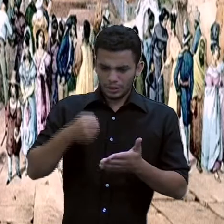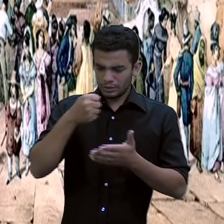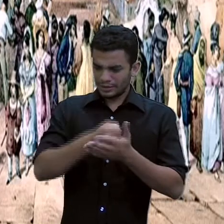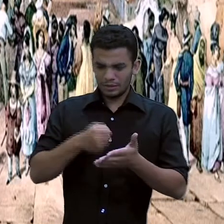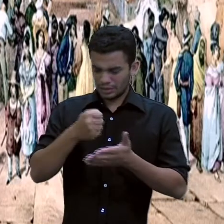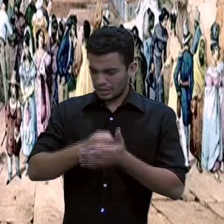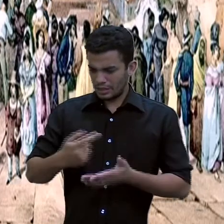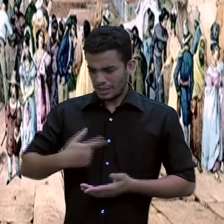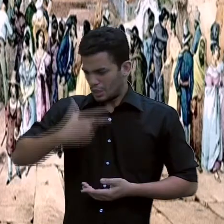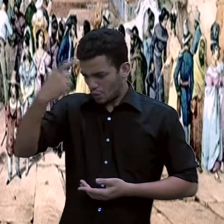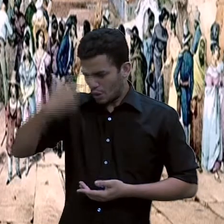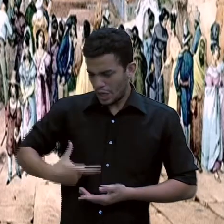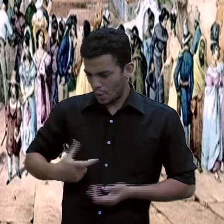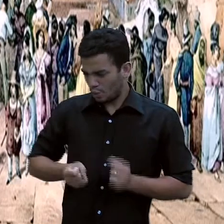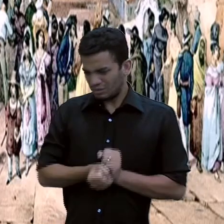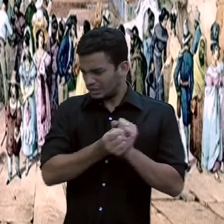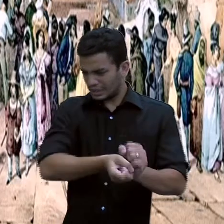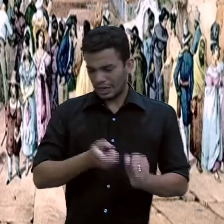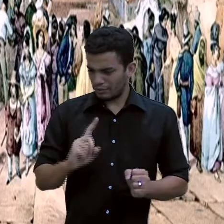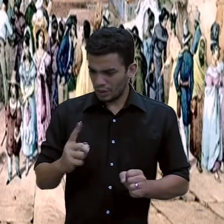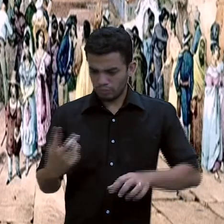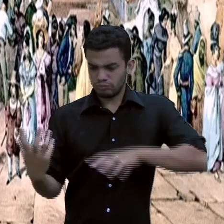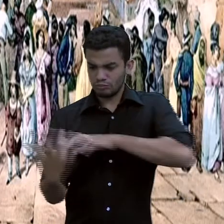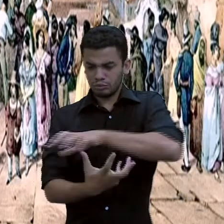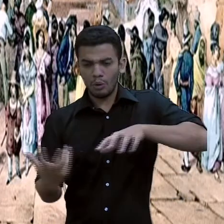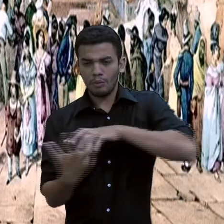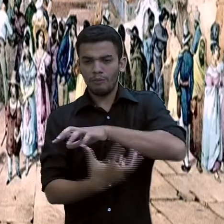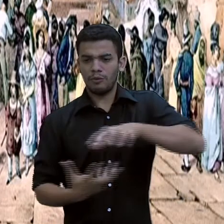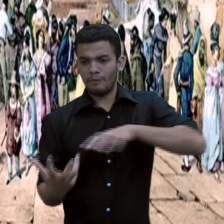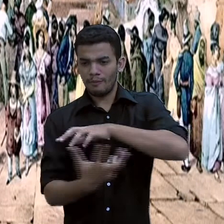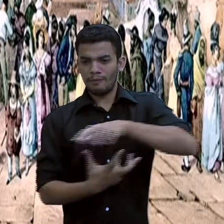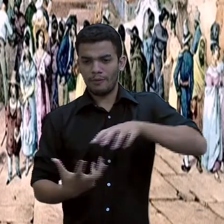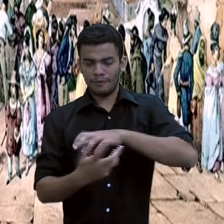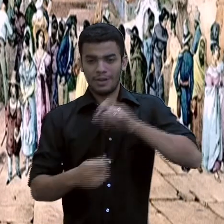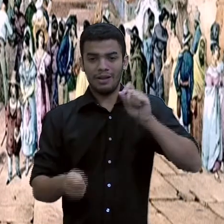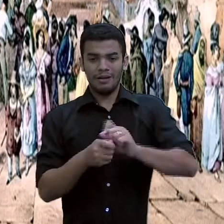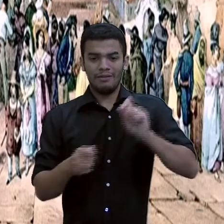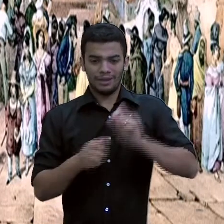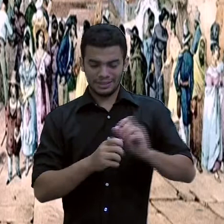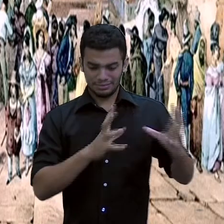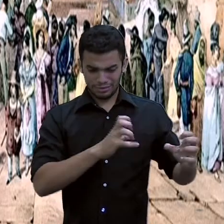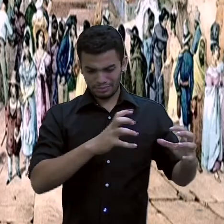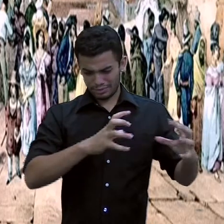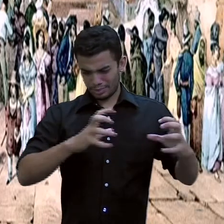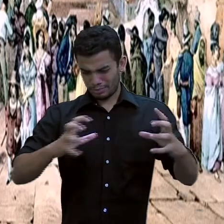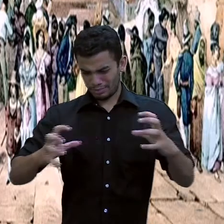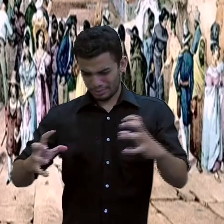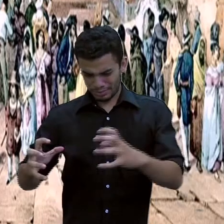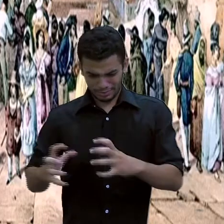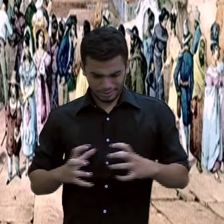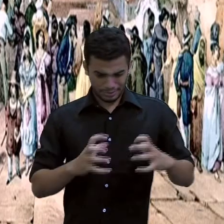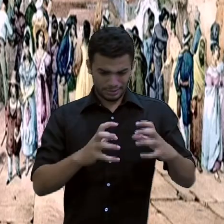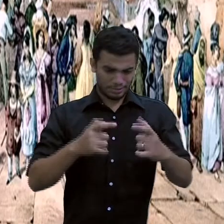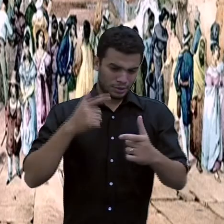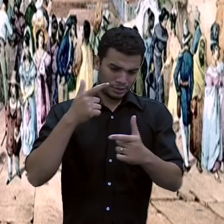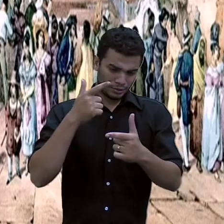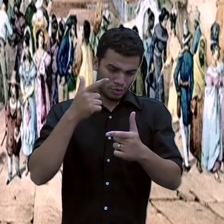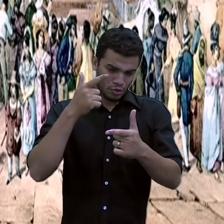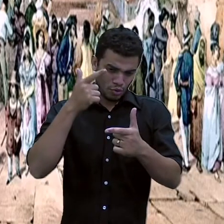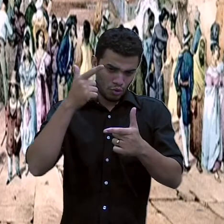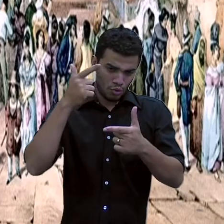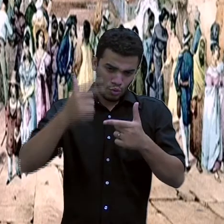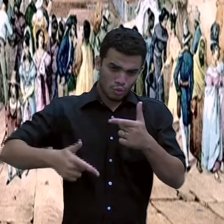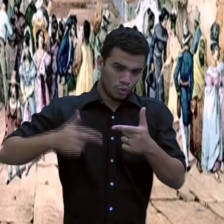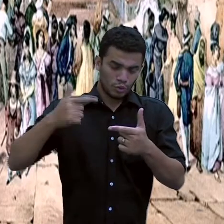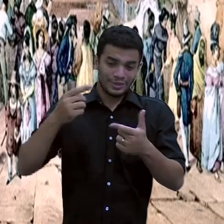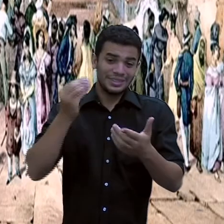As rebeliões eram realizadas a partir das articulações dos escravos e, em diversos relatos, aparecem como